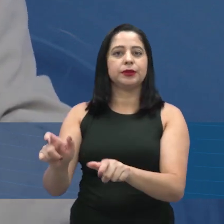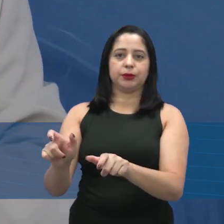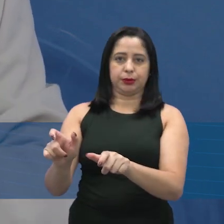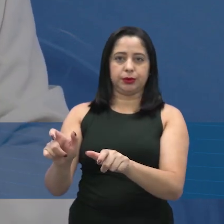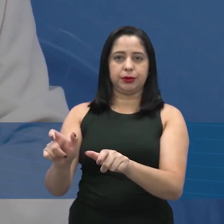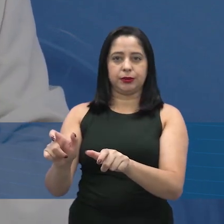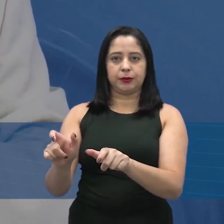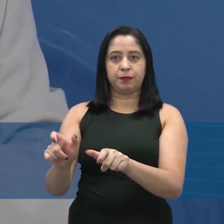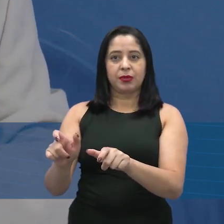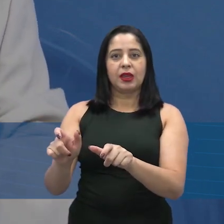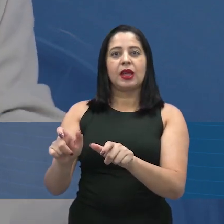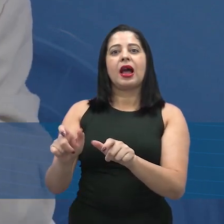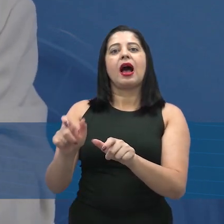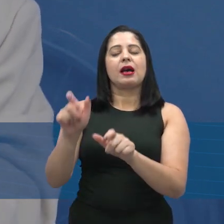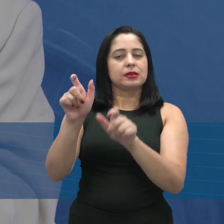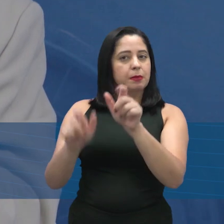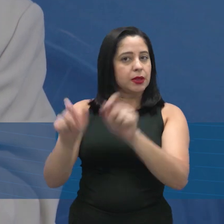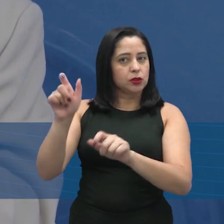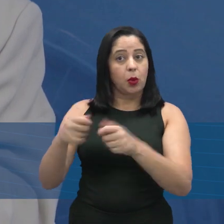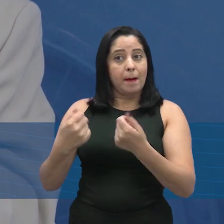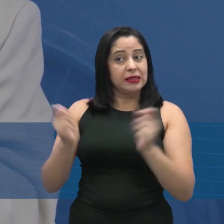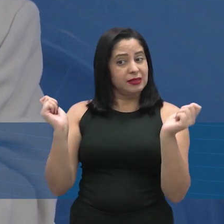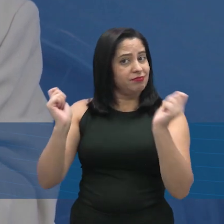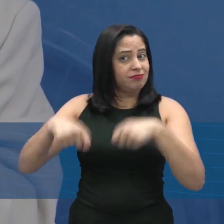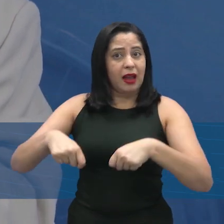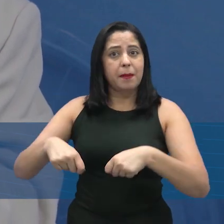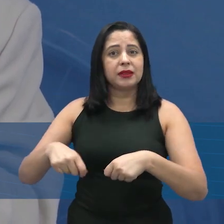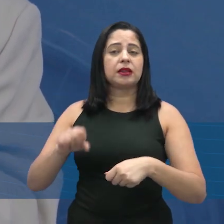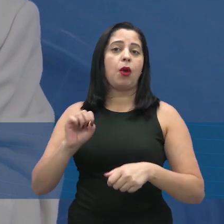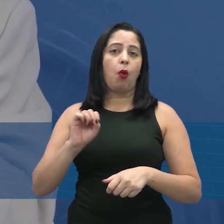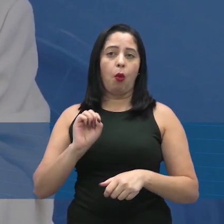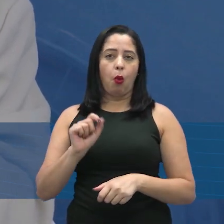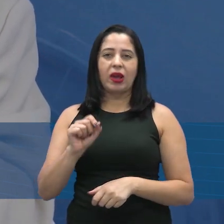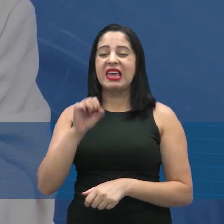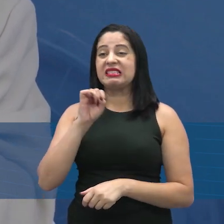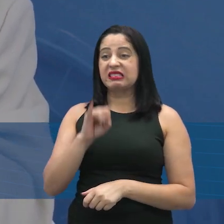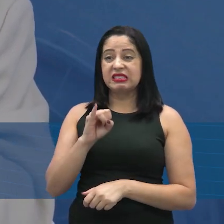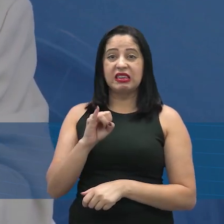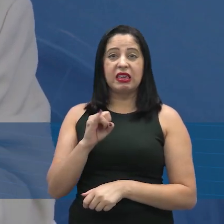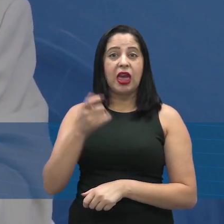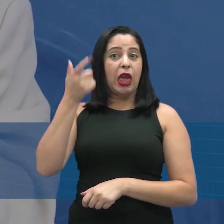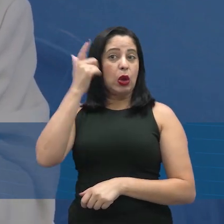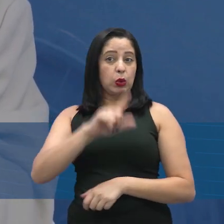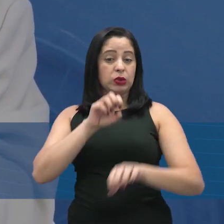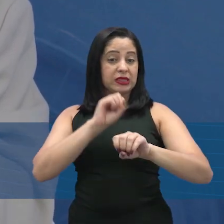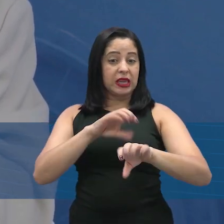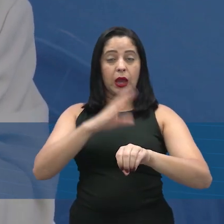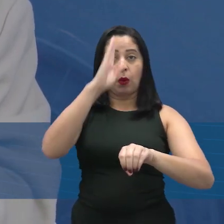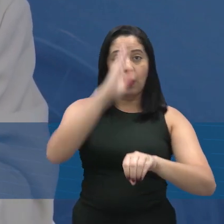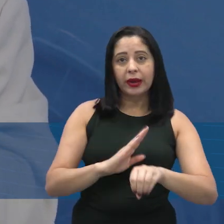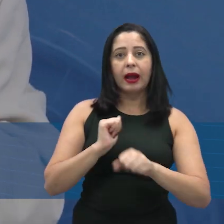ter uma capacidade de decisão que, se eu não tenho acesso, né, a uma educação gratuita, a uma saúde gratuita,